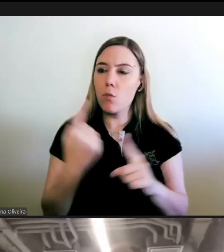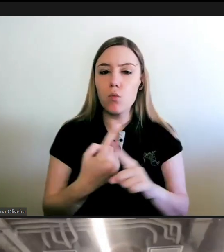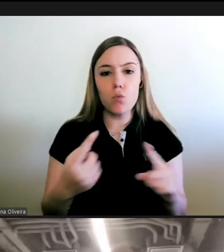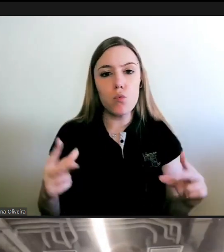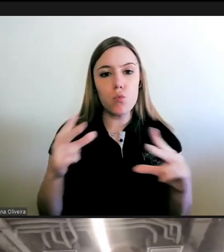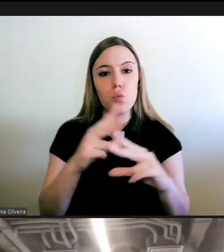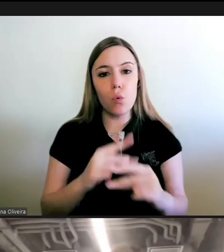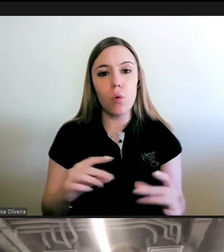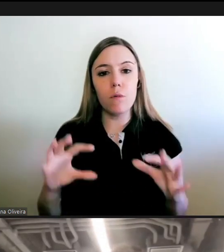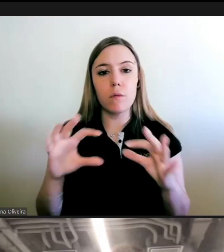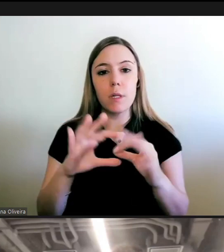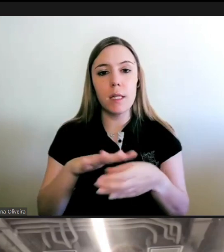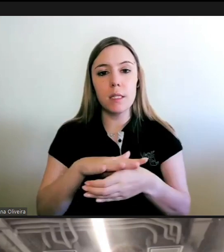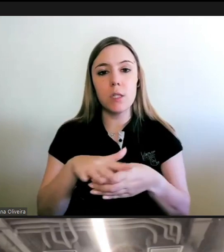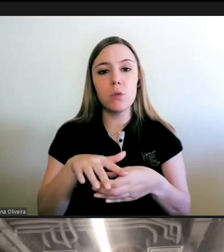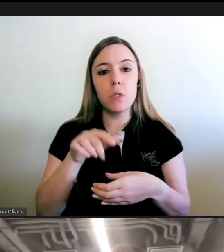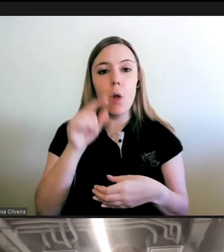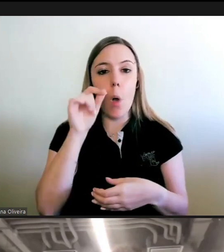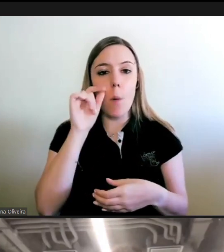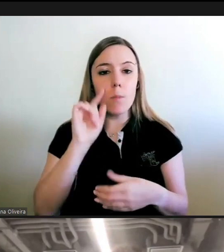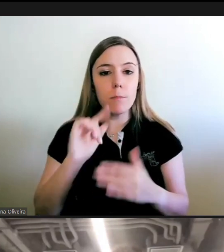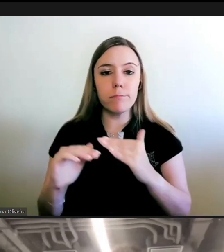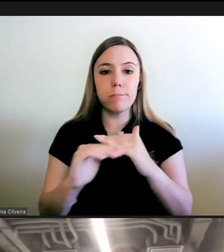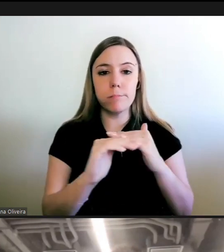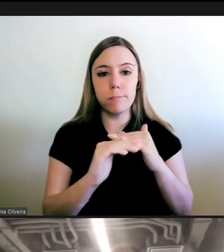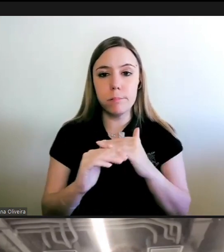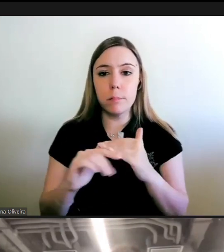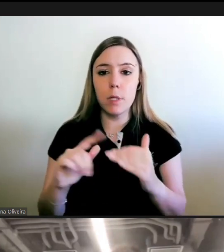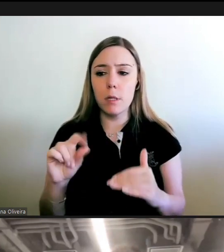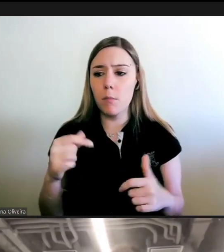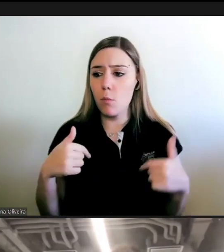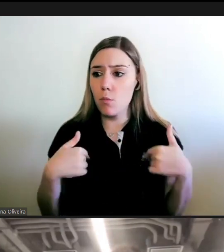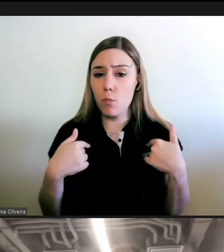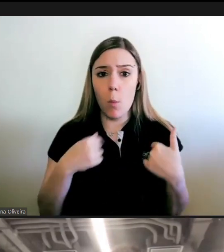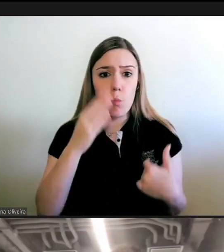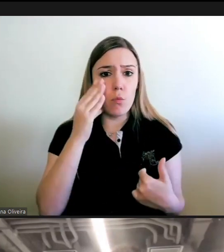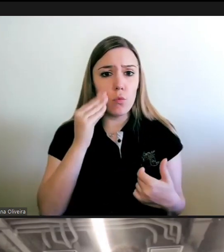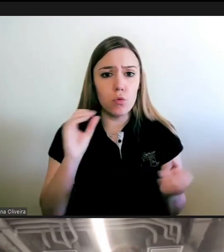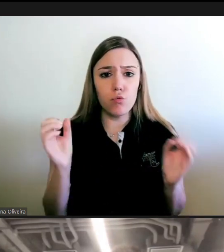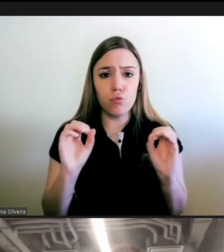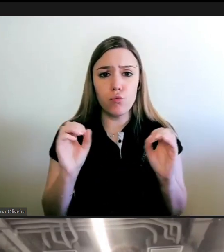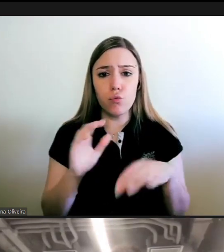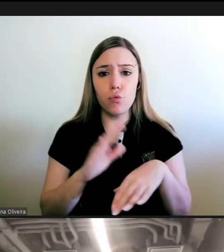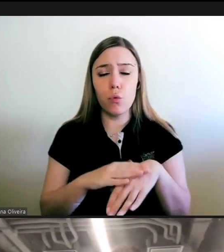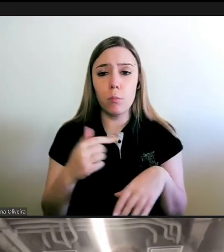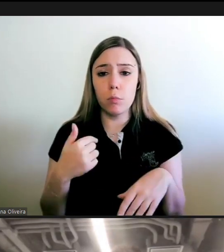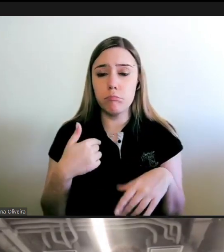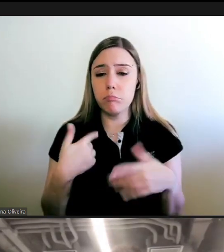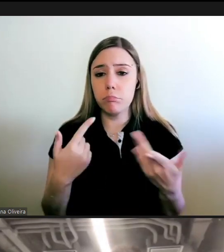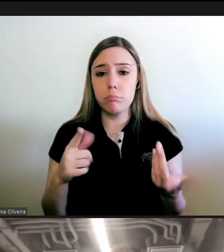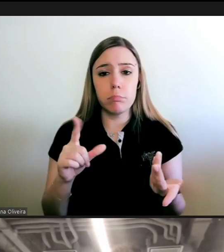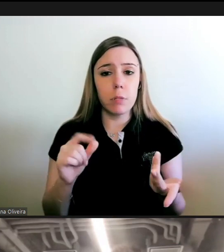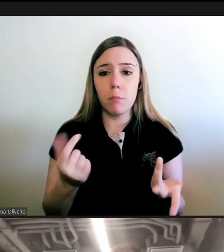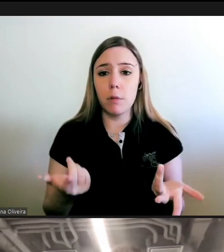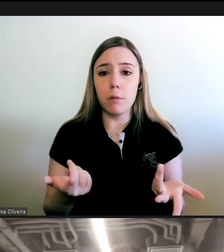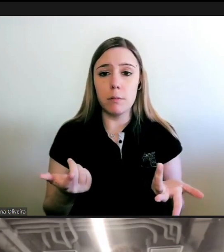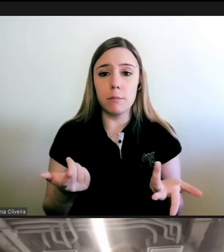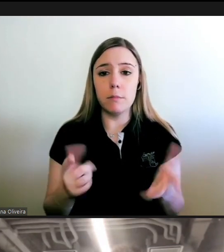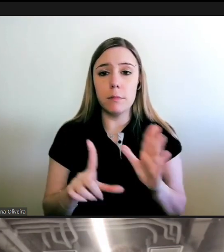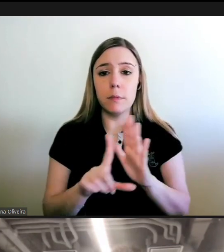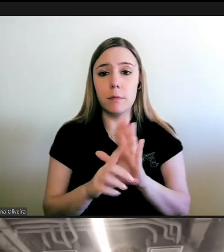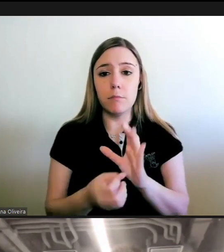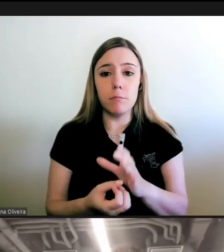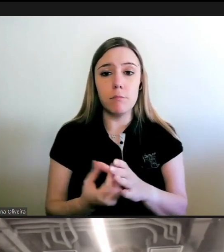questões da igualdade de género, aliás, eu própria também não tenho vergonha em dizer que eu sou fruto da legislação da igualdade de género, eu não